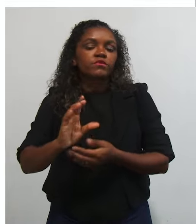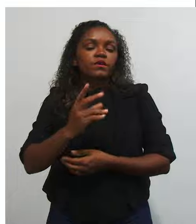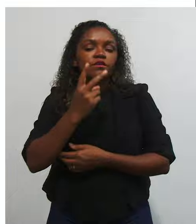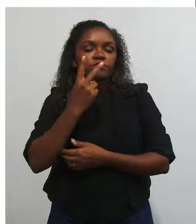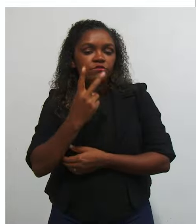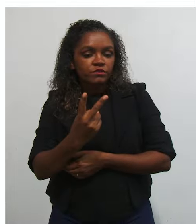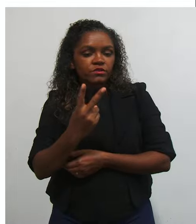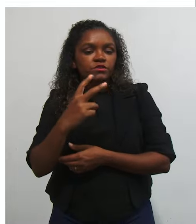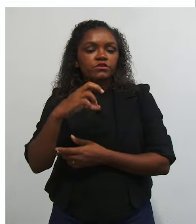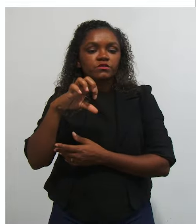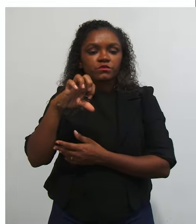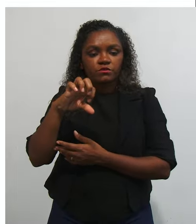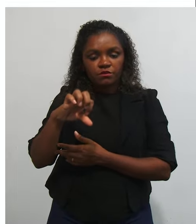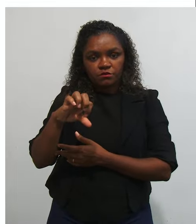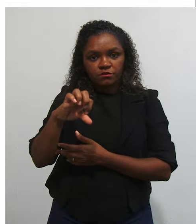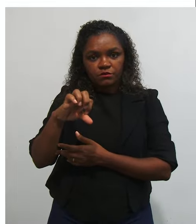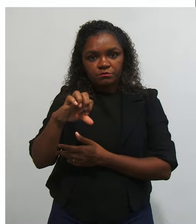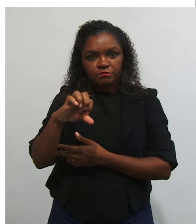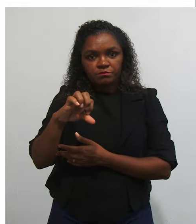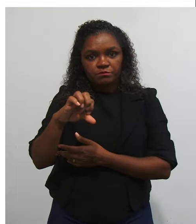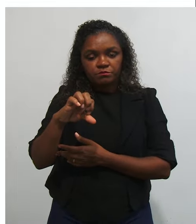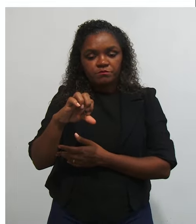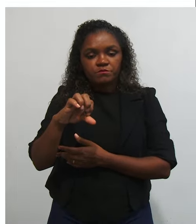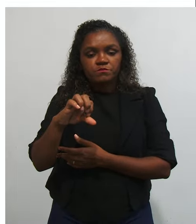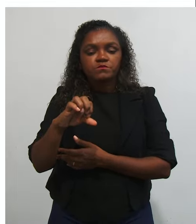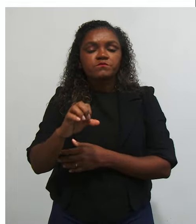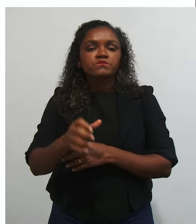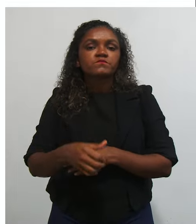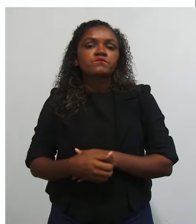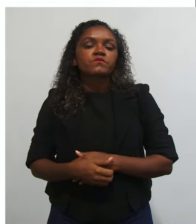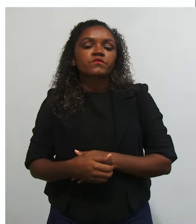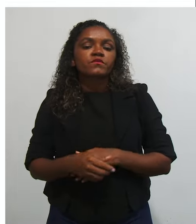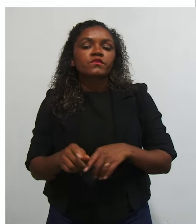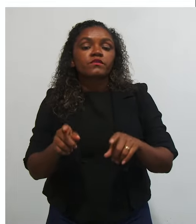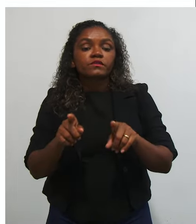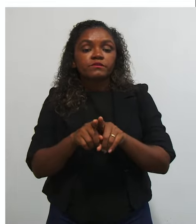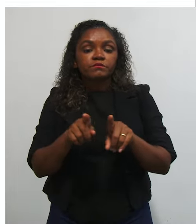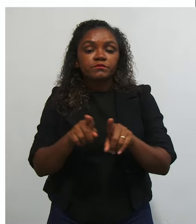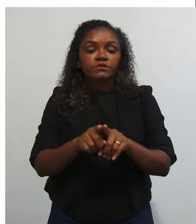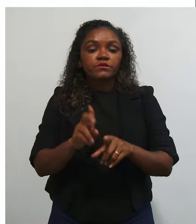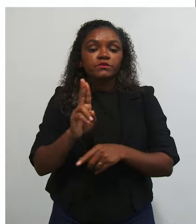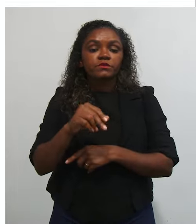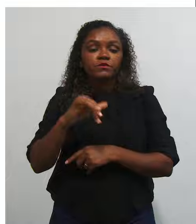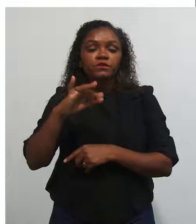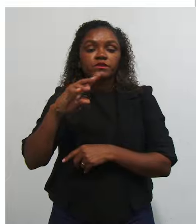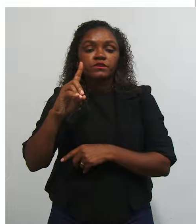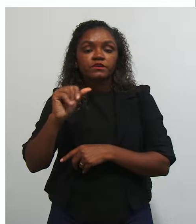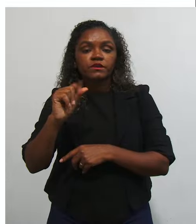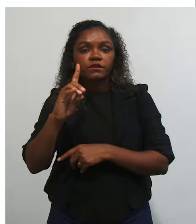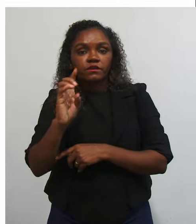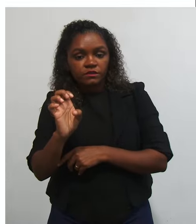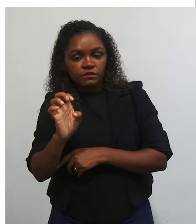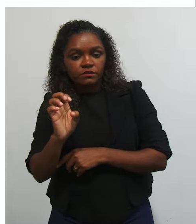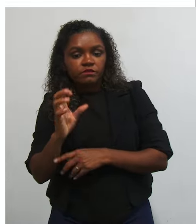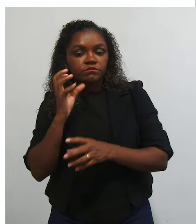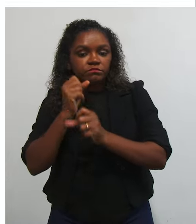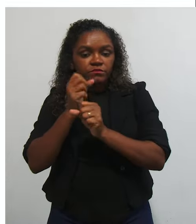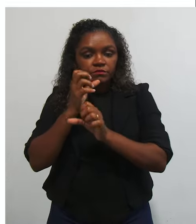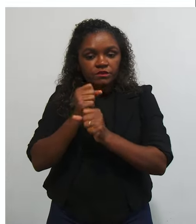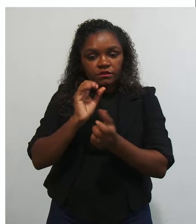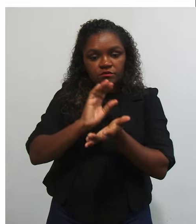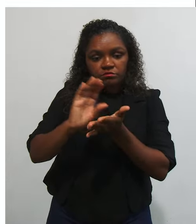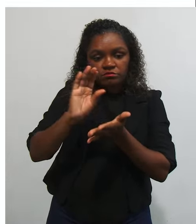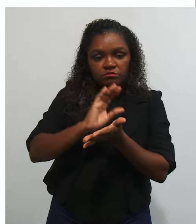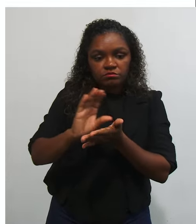o 29 e a unidade orçamentária é o quê?